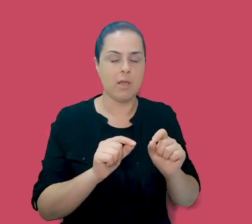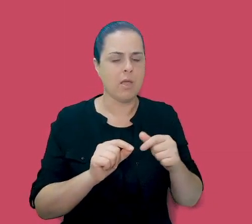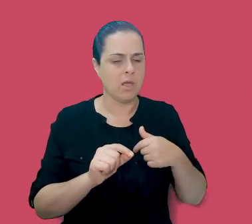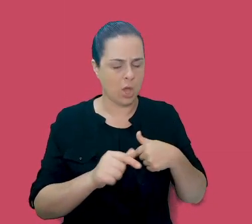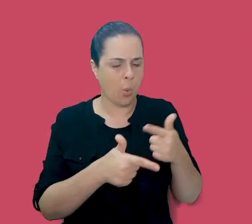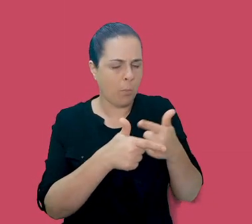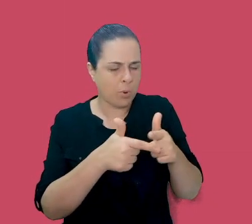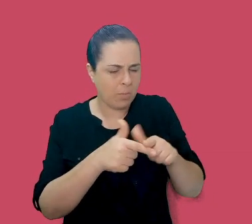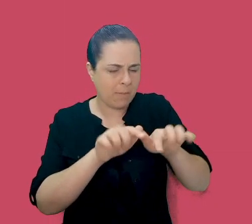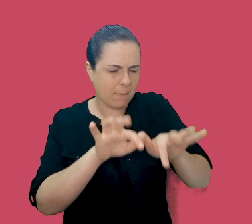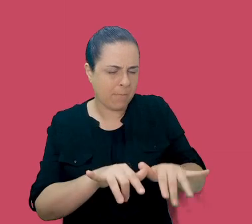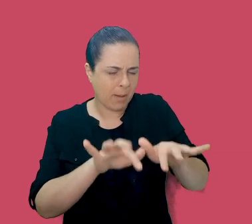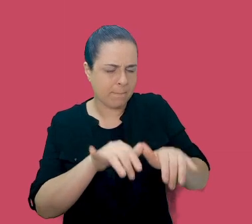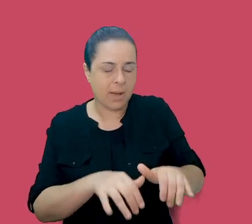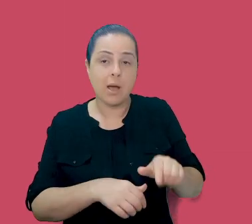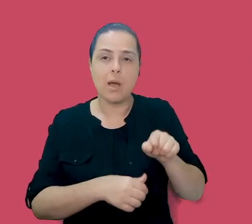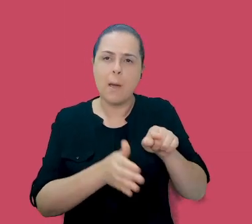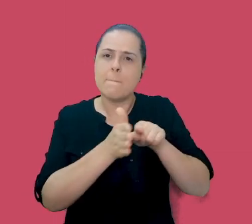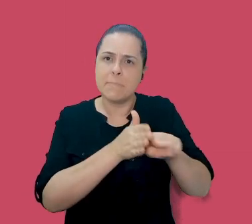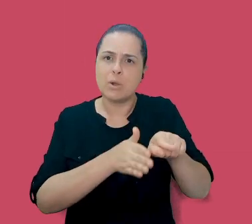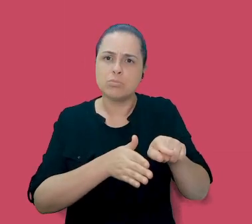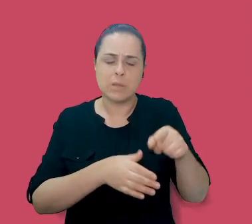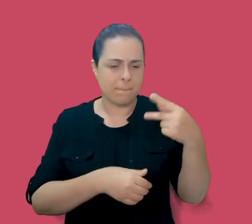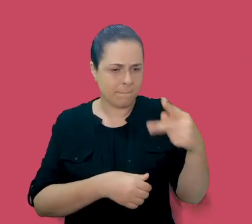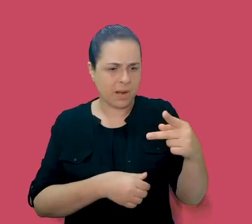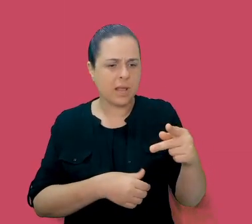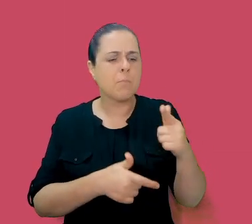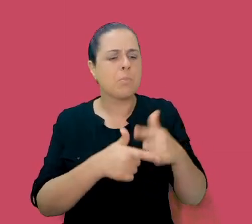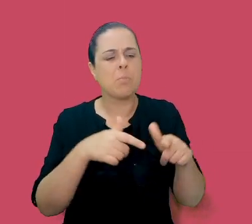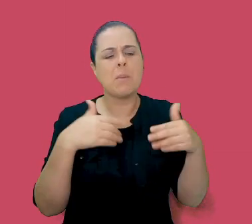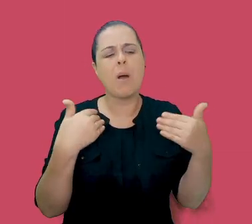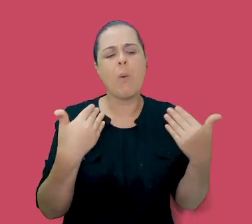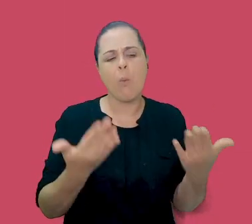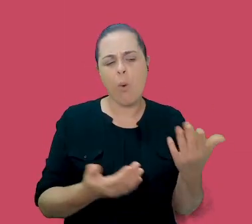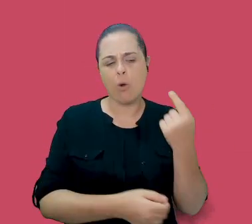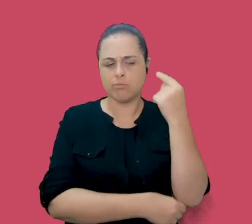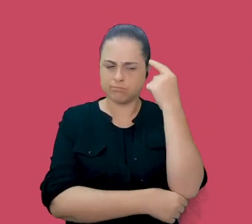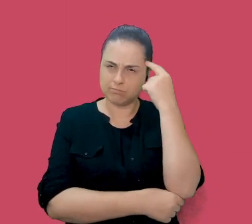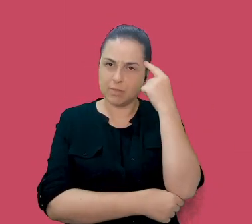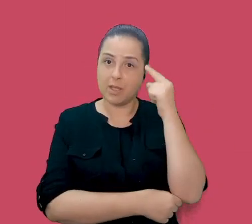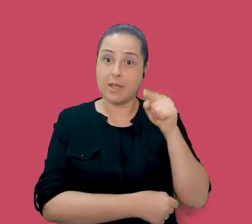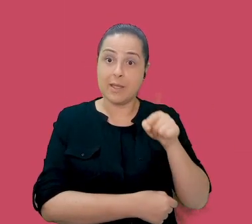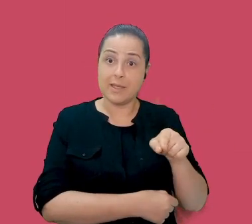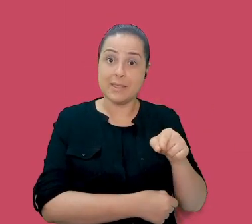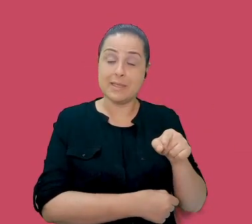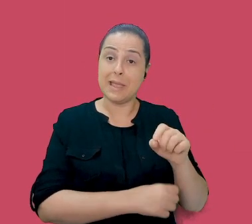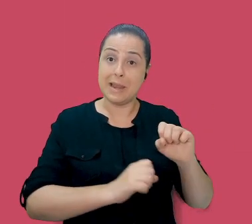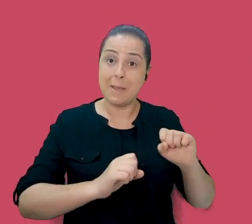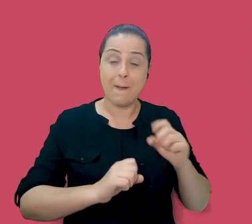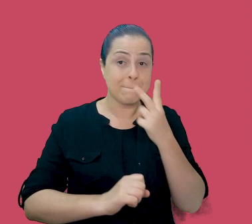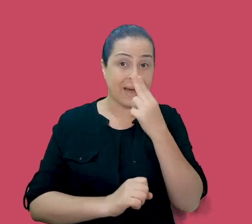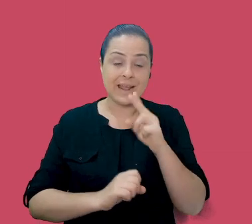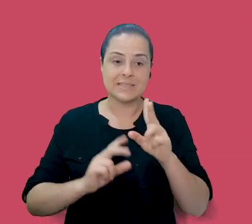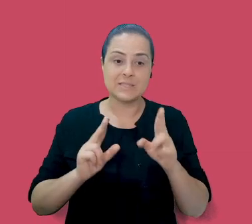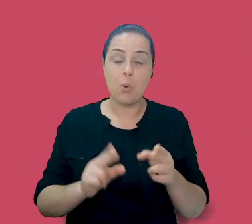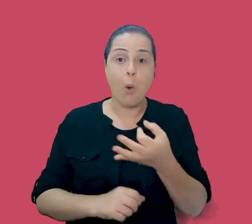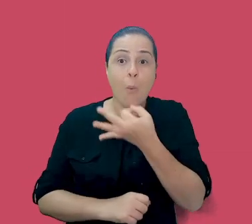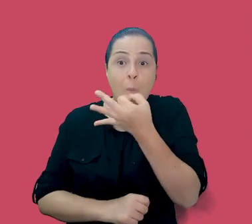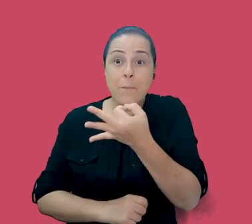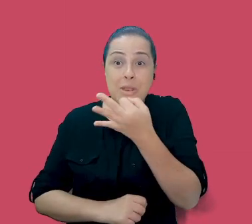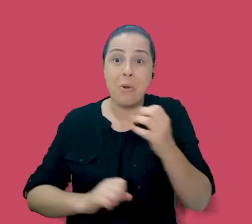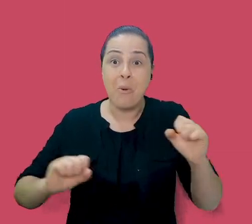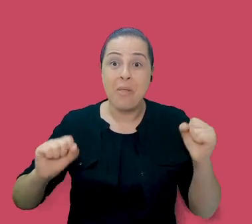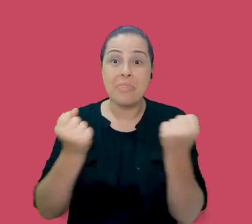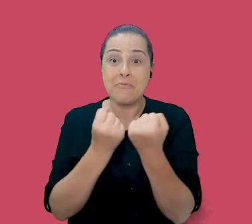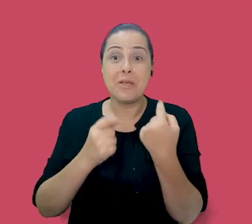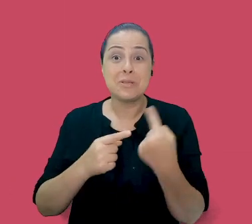do ChatGPT, e aí eu perguntei para ele mesmo quais eram os problemas, né? E o que é louco é que ele defende ele próprio. Ele está programado